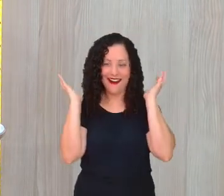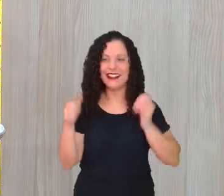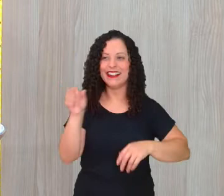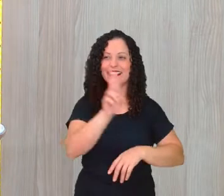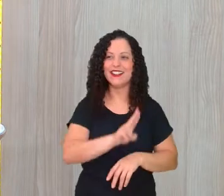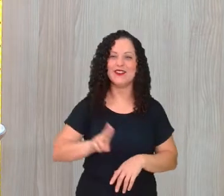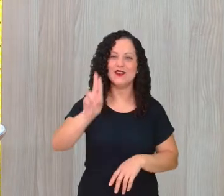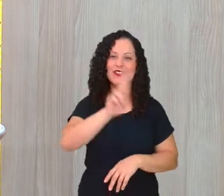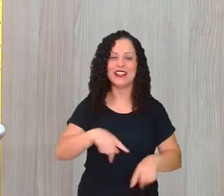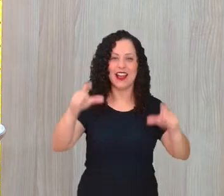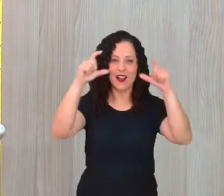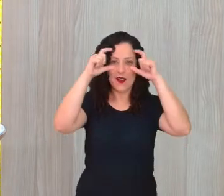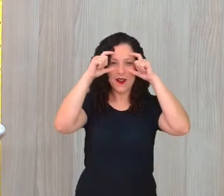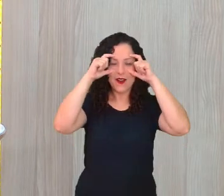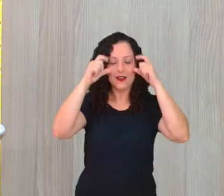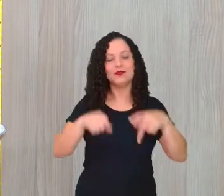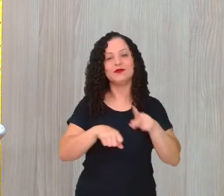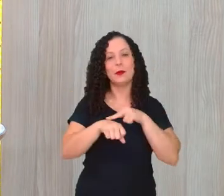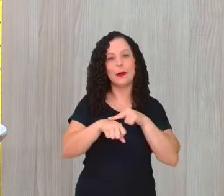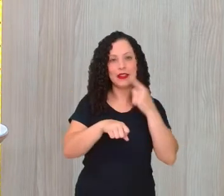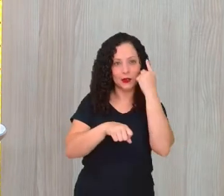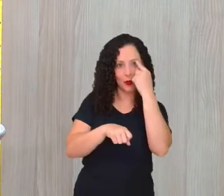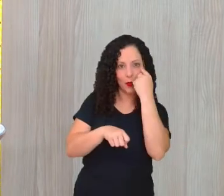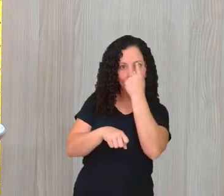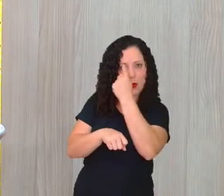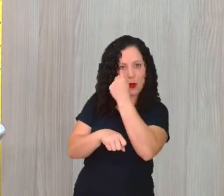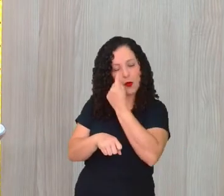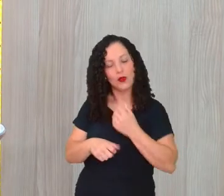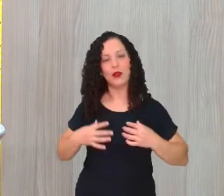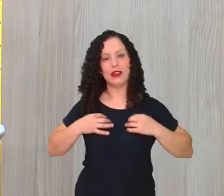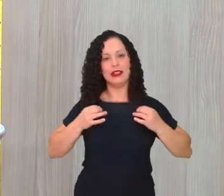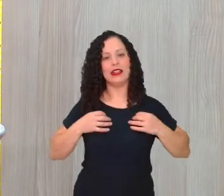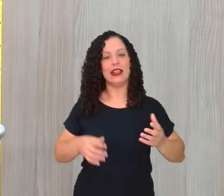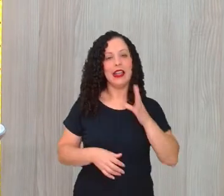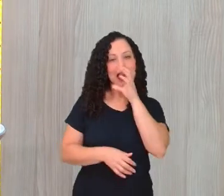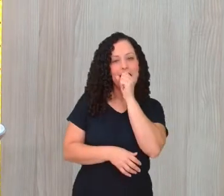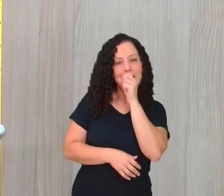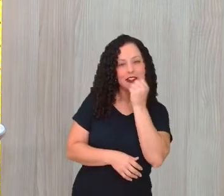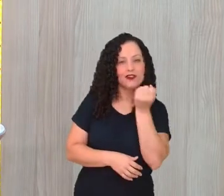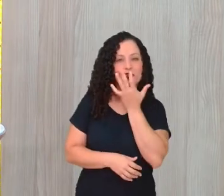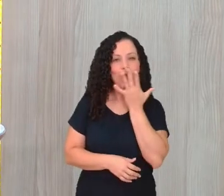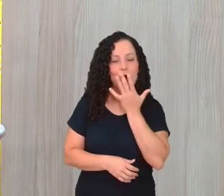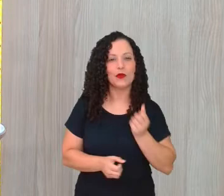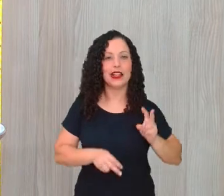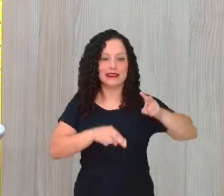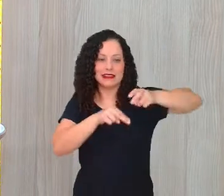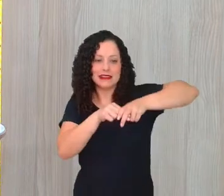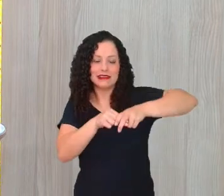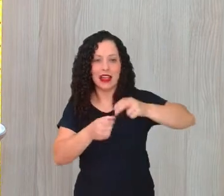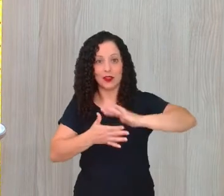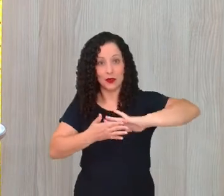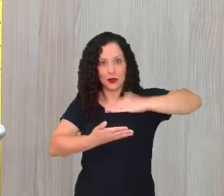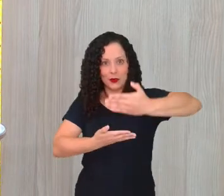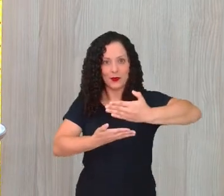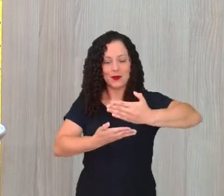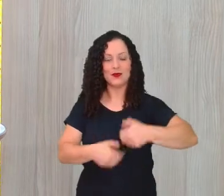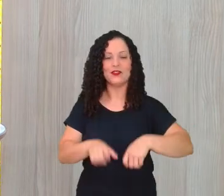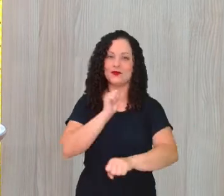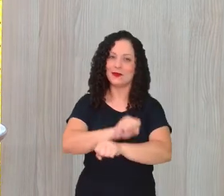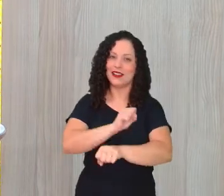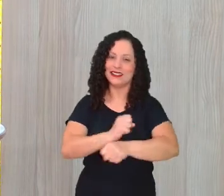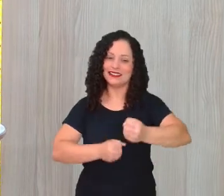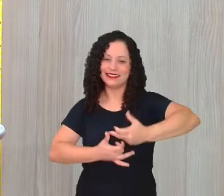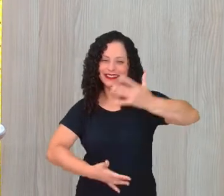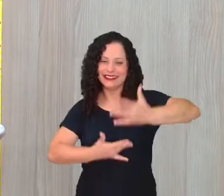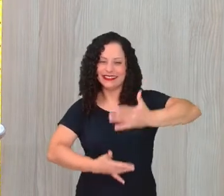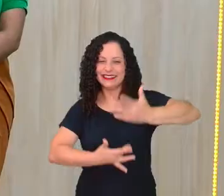óculos redondo, tenho olhos pretos, e estou com uma blusa laranja sentada em frente ao computador, esperando o quê? A sua mensagem no chat, né? Isso,